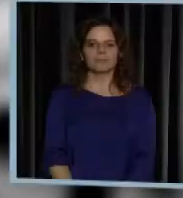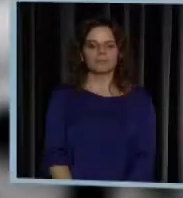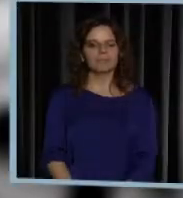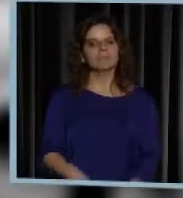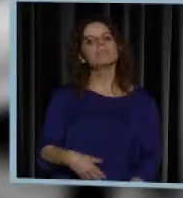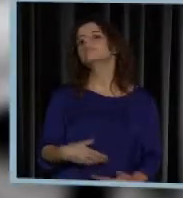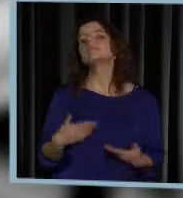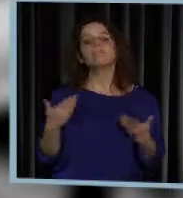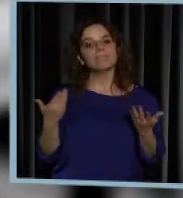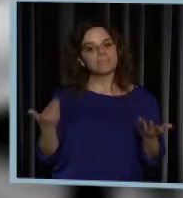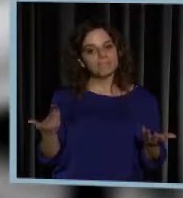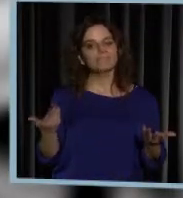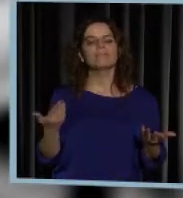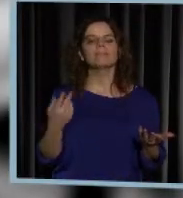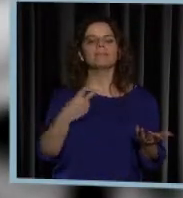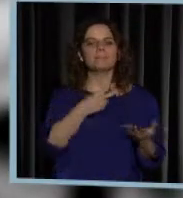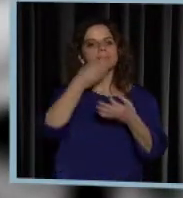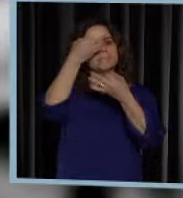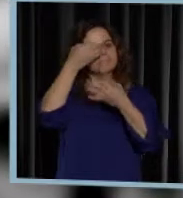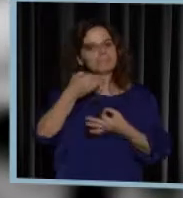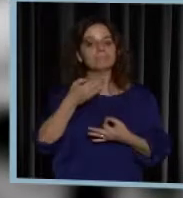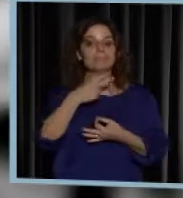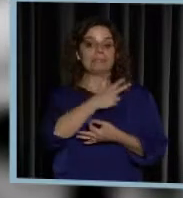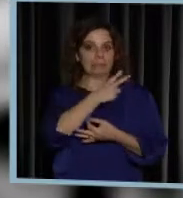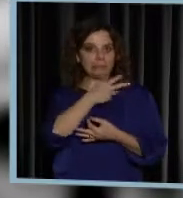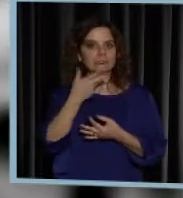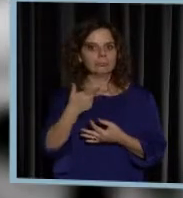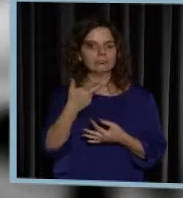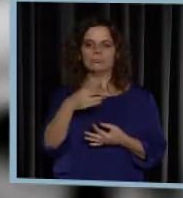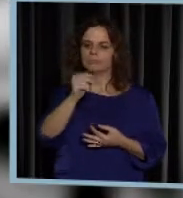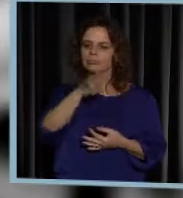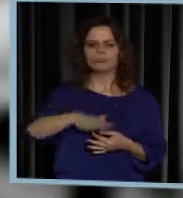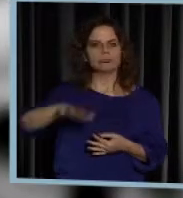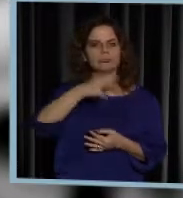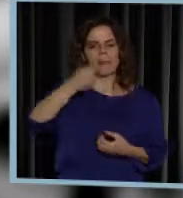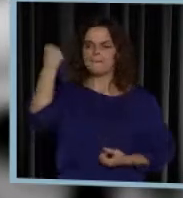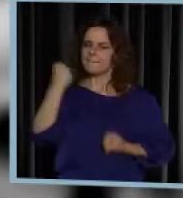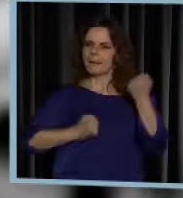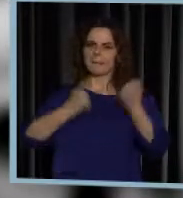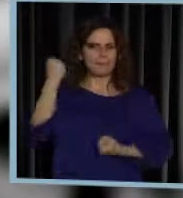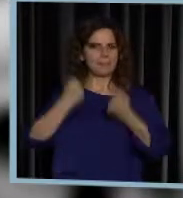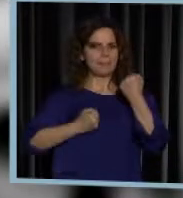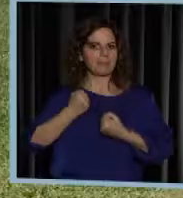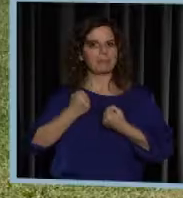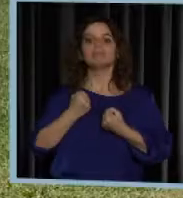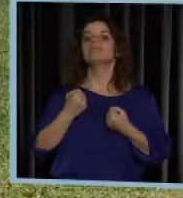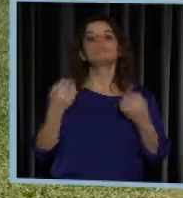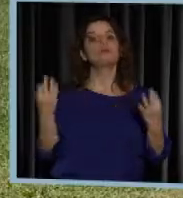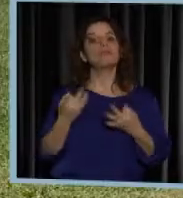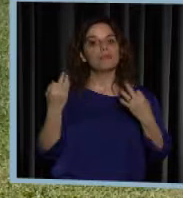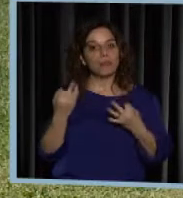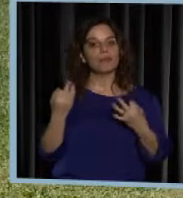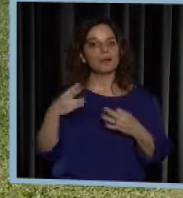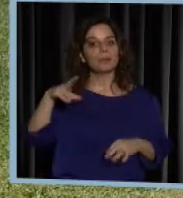A universidade foi desde sempre o local da contestação. Assim foi no